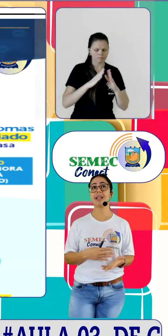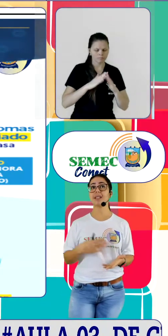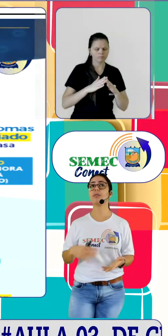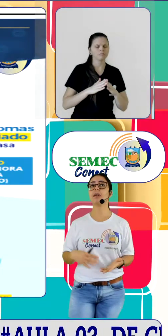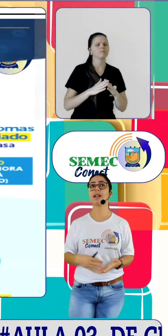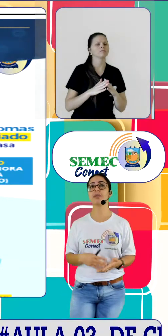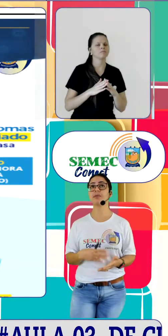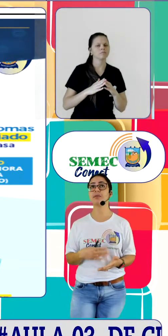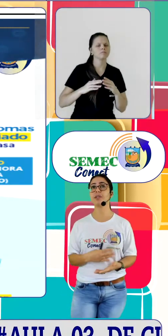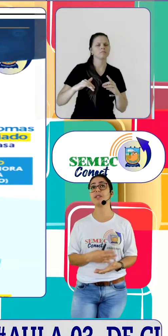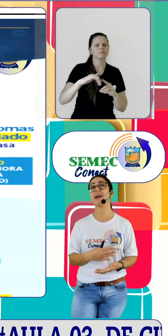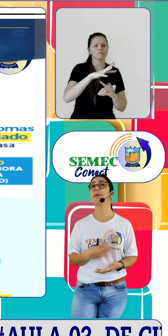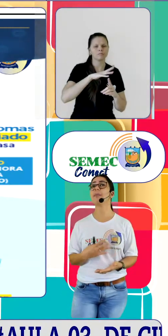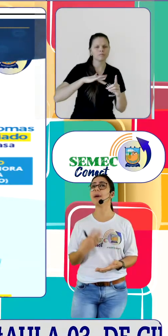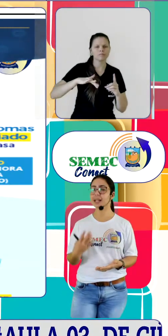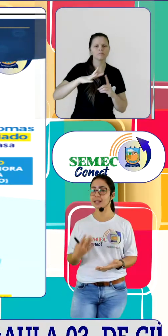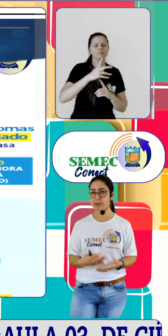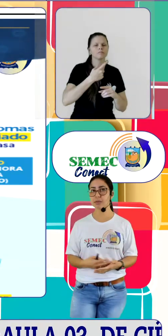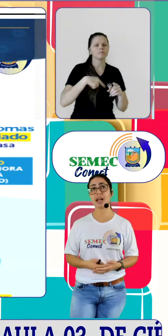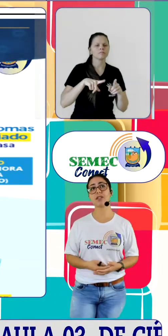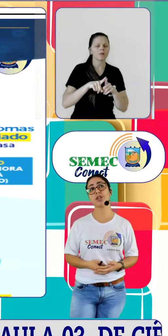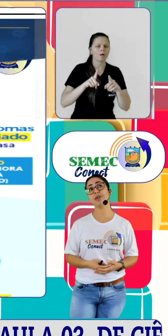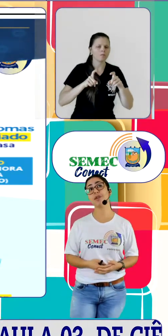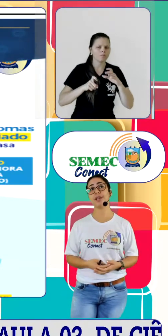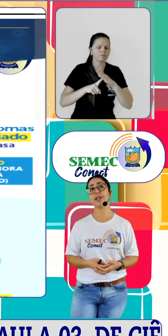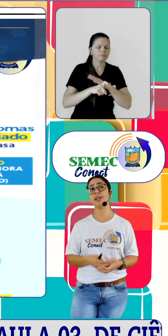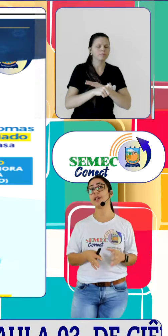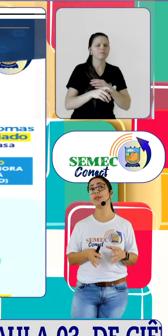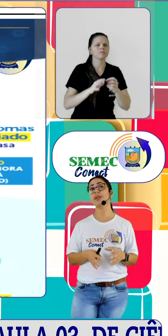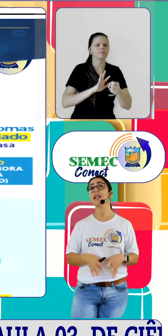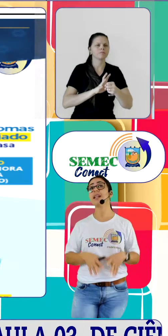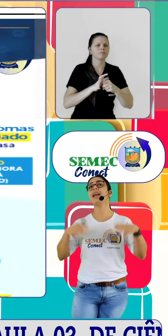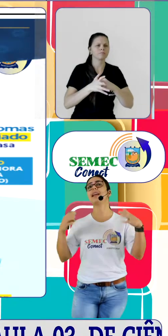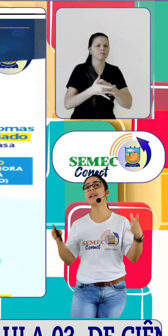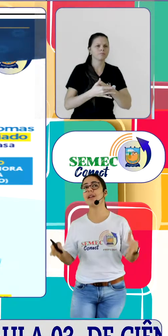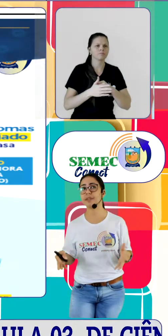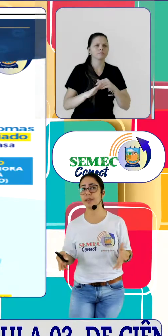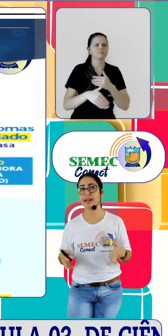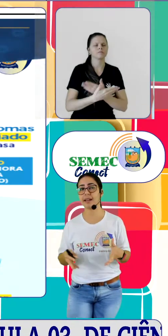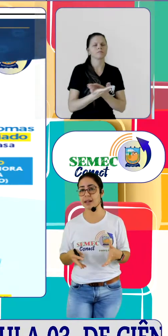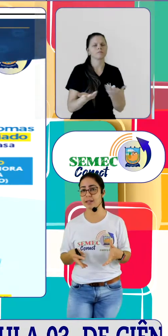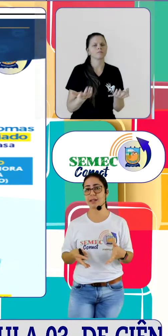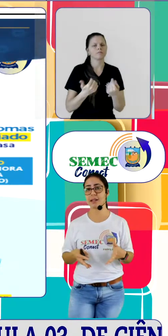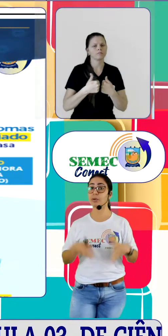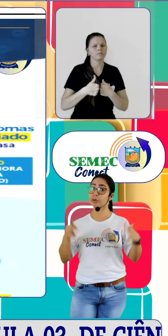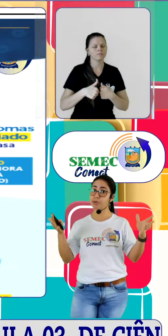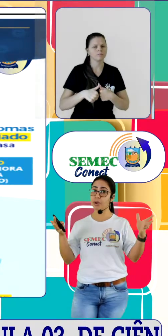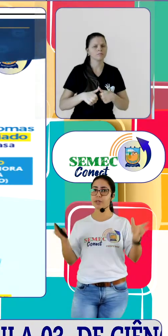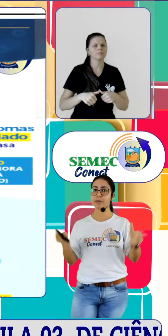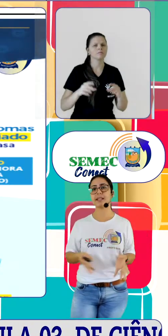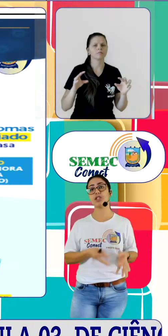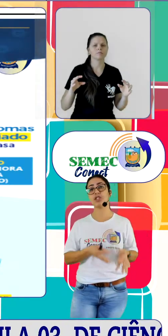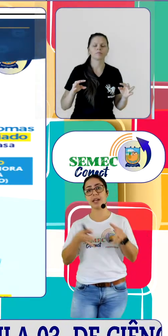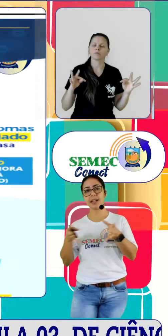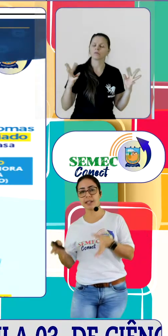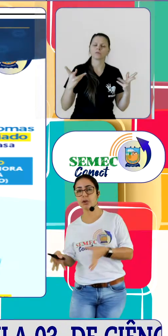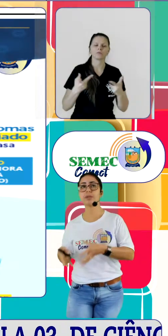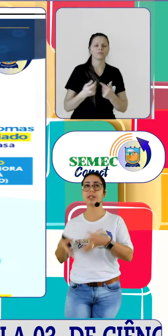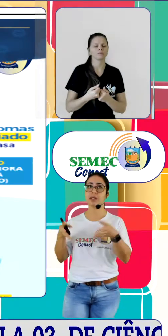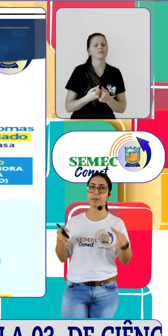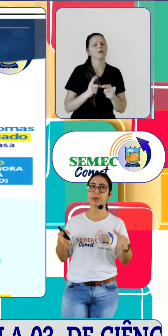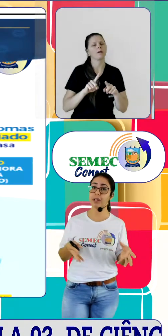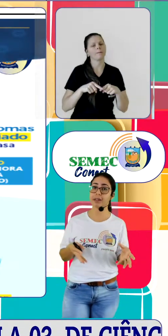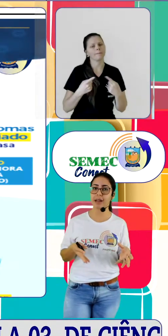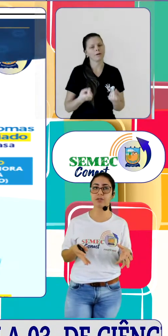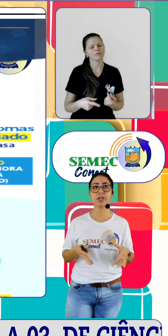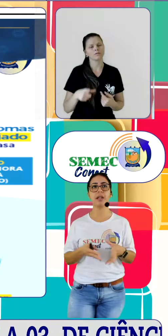conter a circulação do vírus e a propagação nos casos de Covid. Então, quem é que deve ficar em casa? Todos nós, mas existem aqueles grupos que